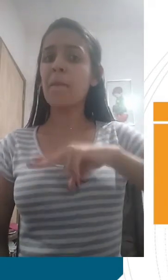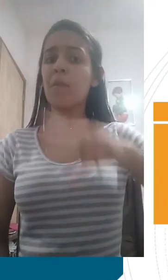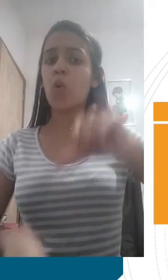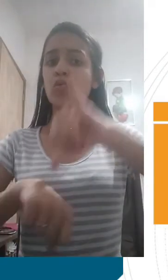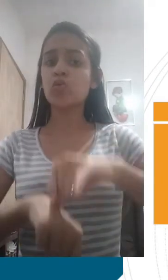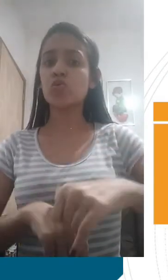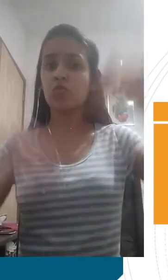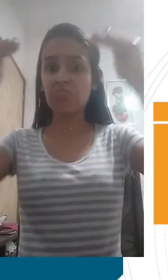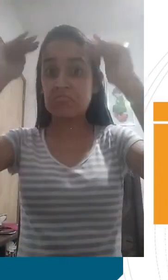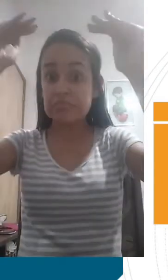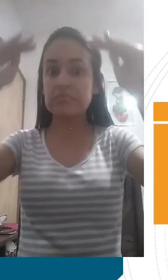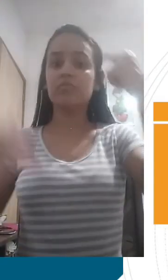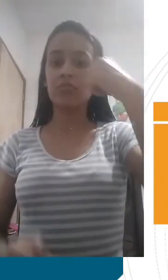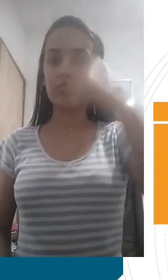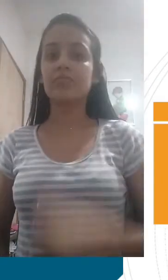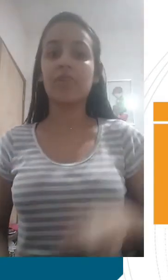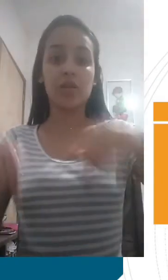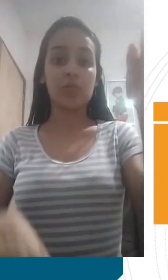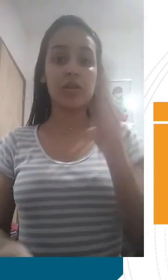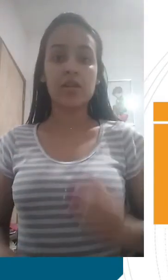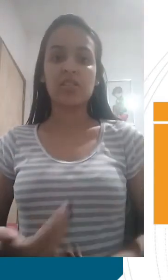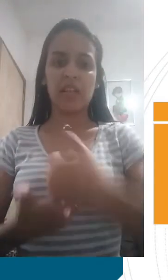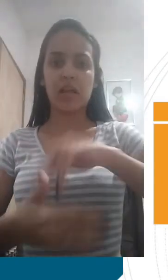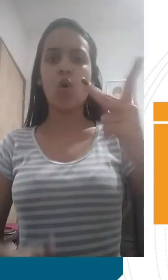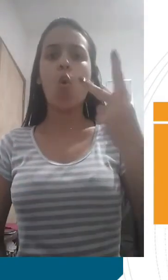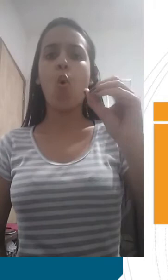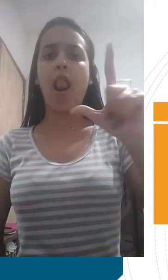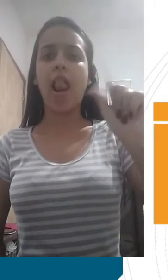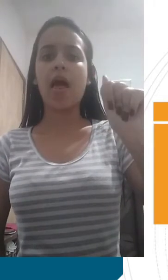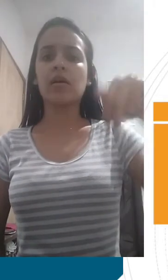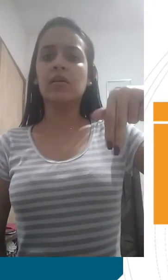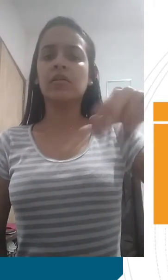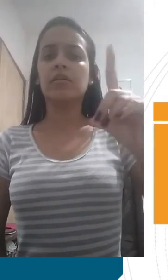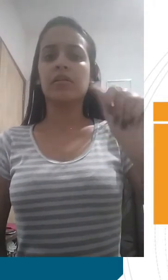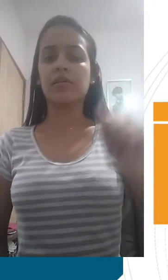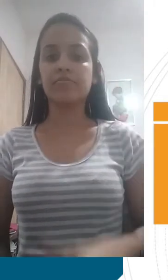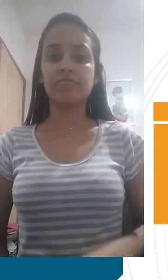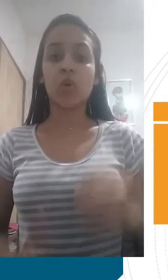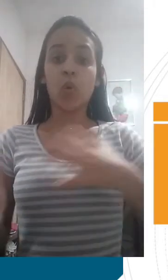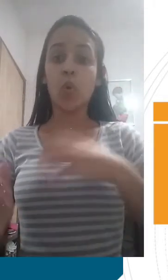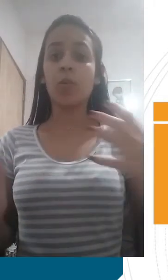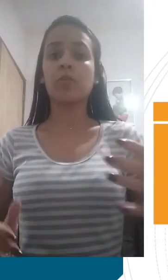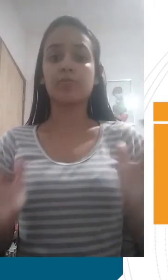Panorama Brasileiro, Invasões holandesas, Grupo Baiano,